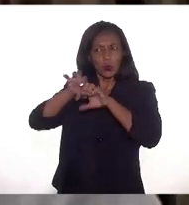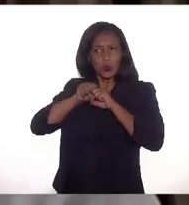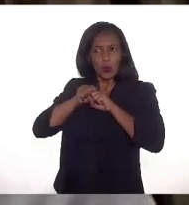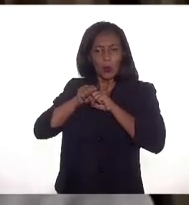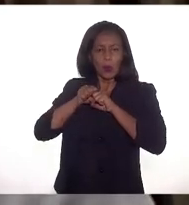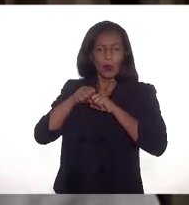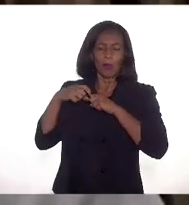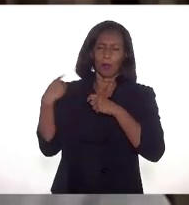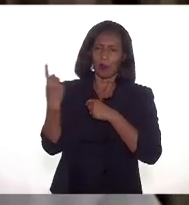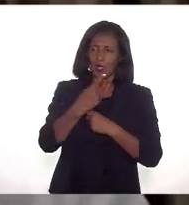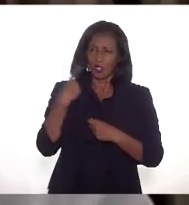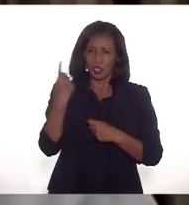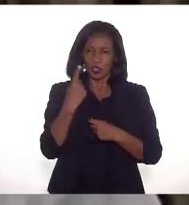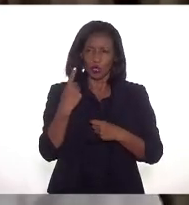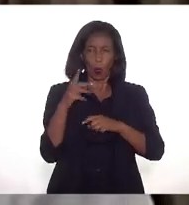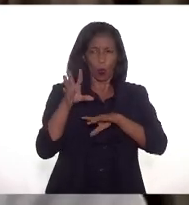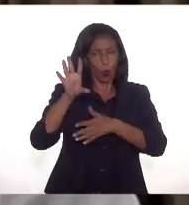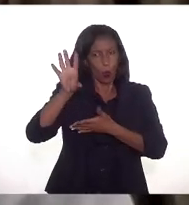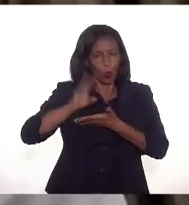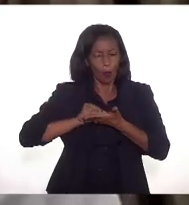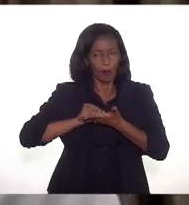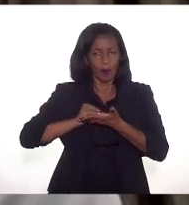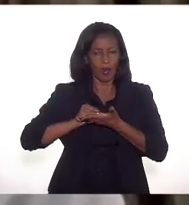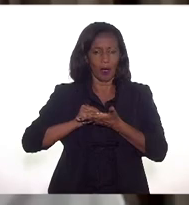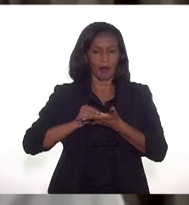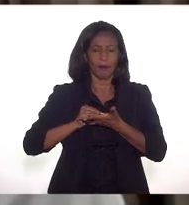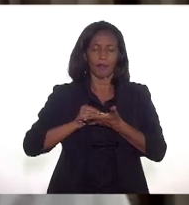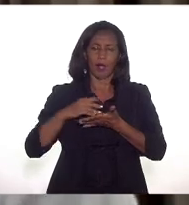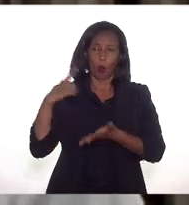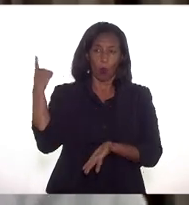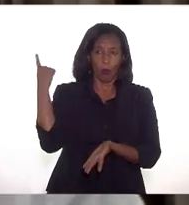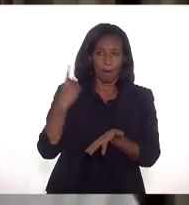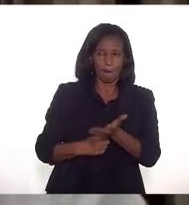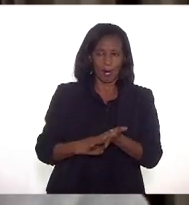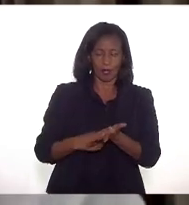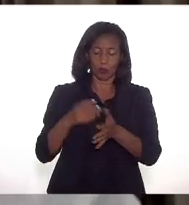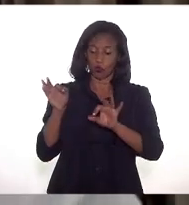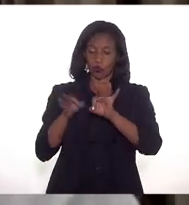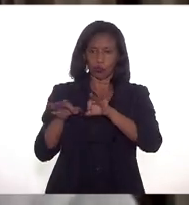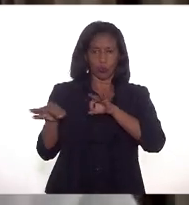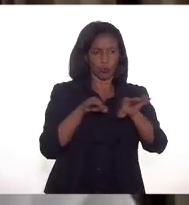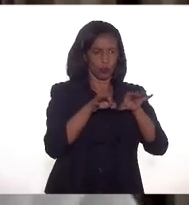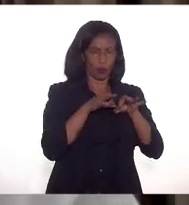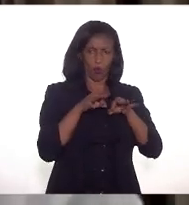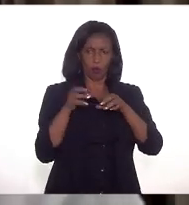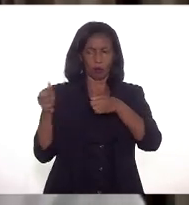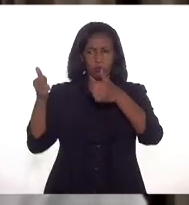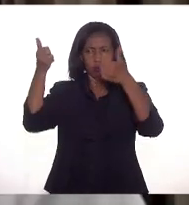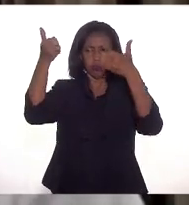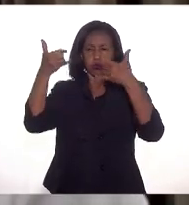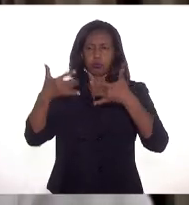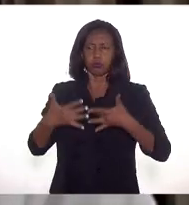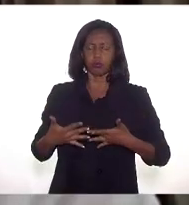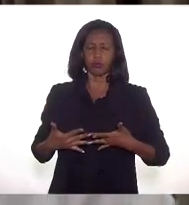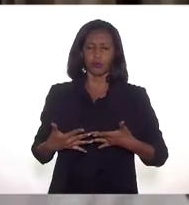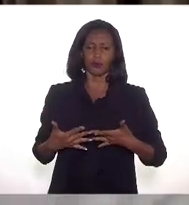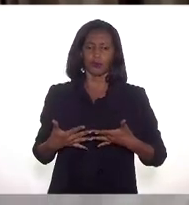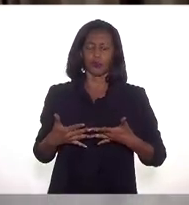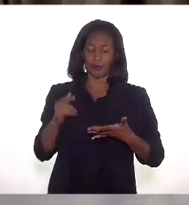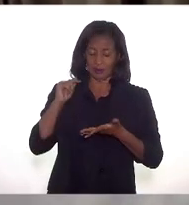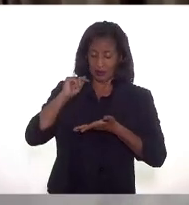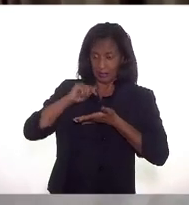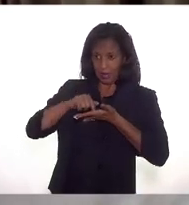rigor metodológico muito grande no estabelecimento desse pacto, de forma a poder justificar